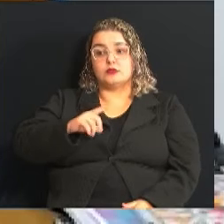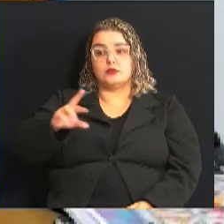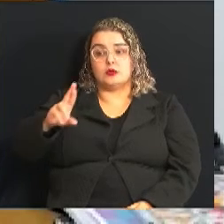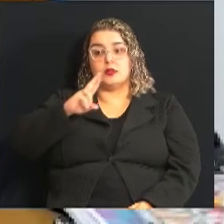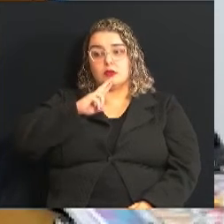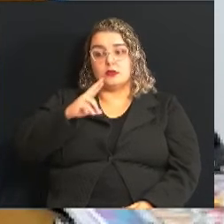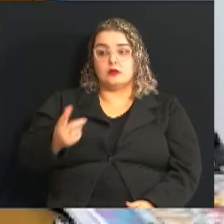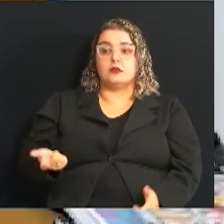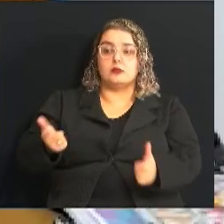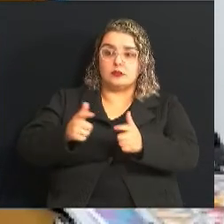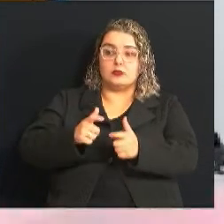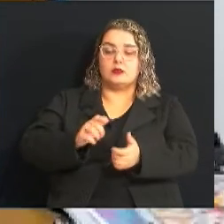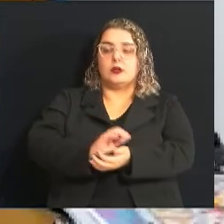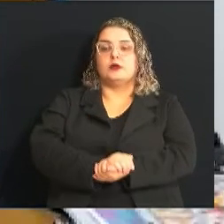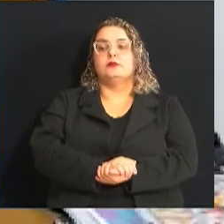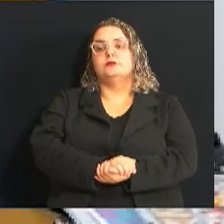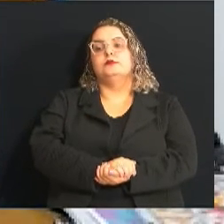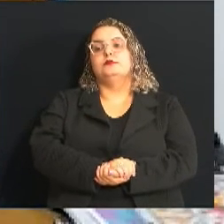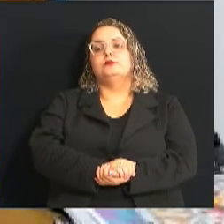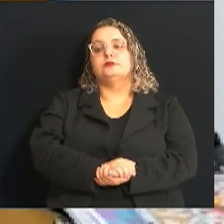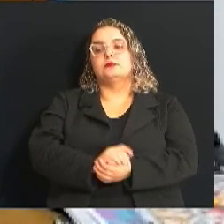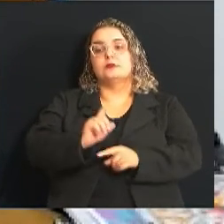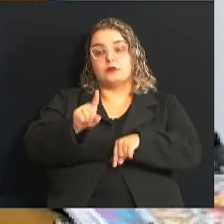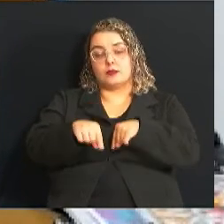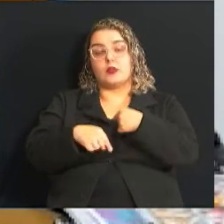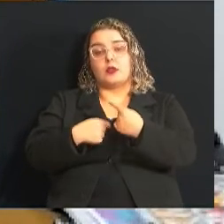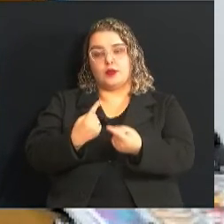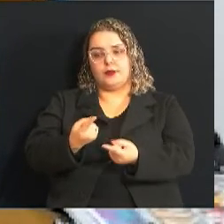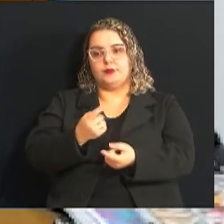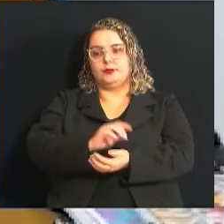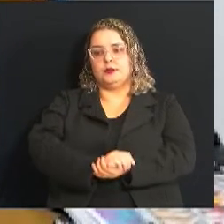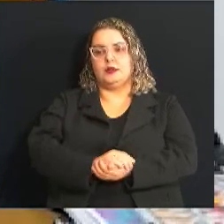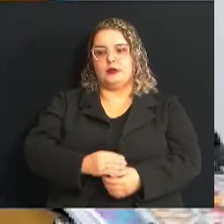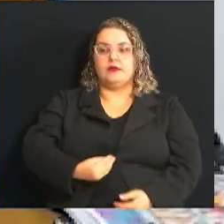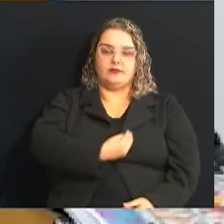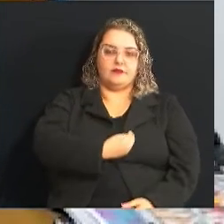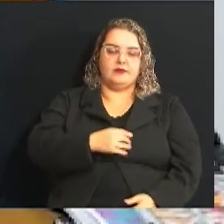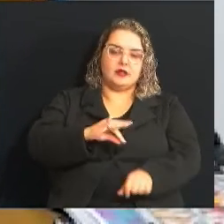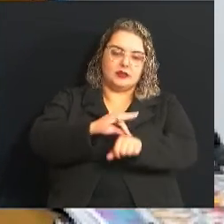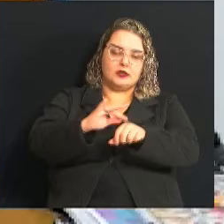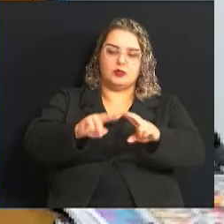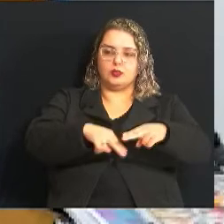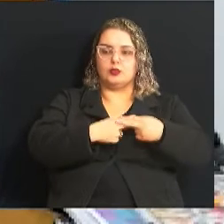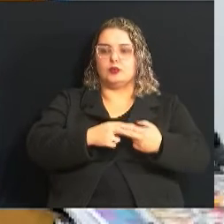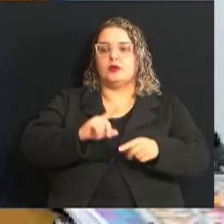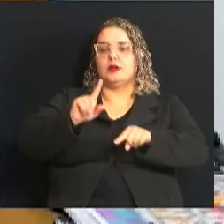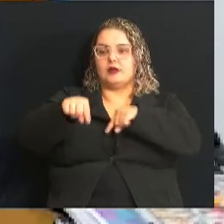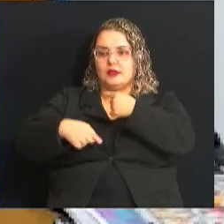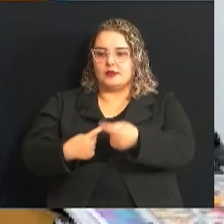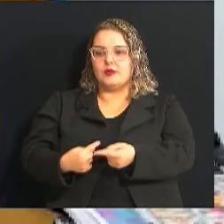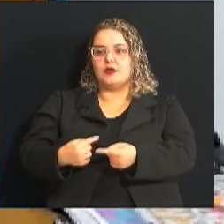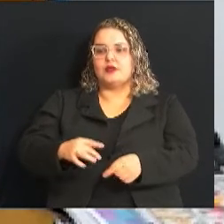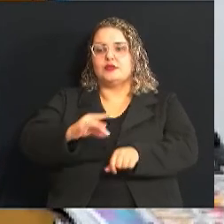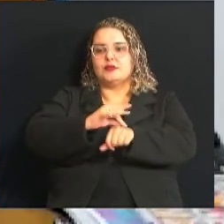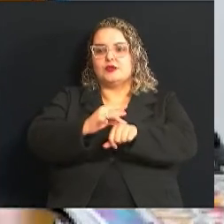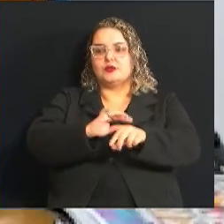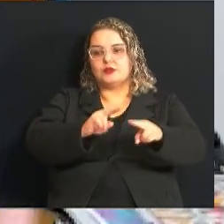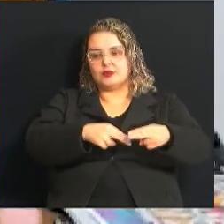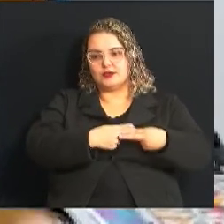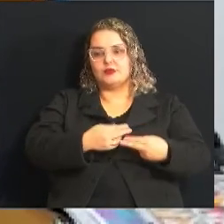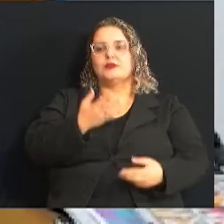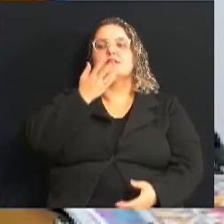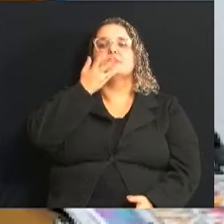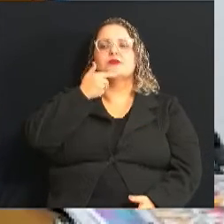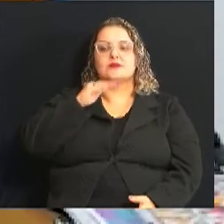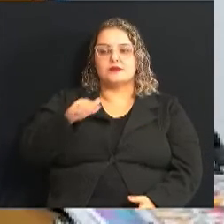Vive Luto, e depois foi feita essa gestação aí do luto da criança, que já estava